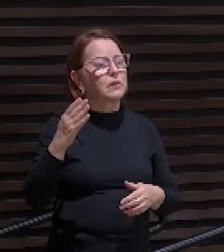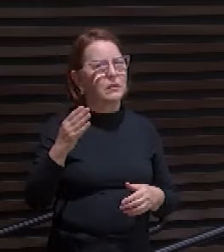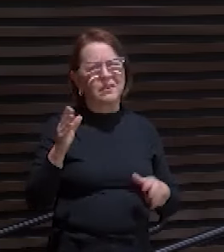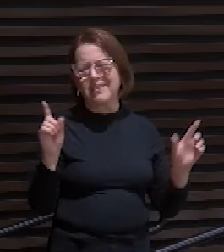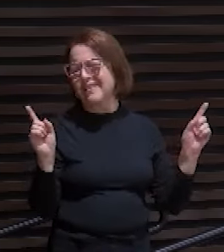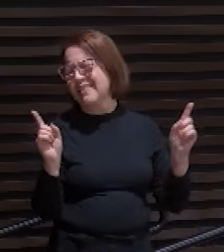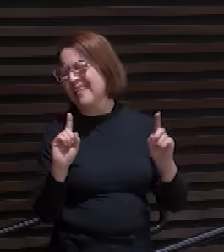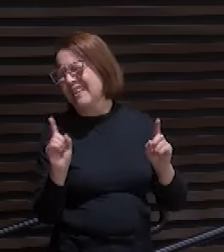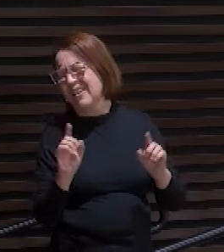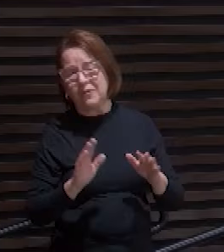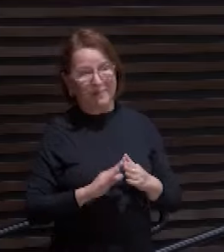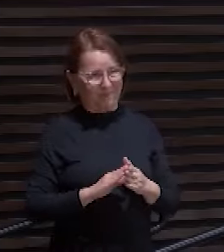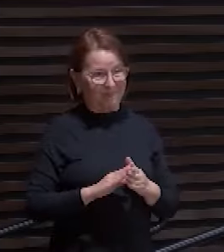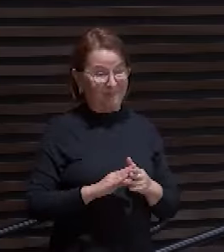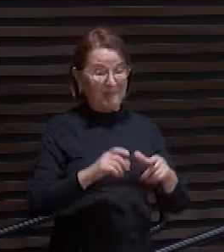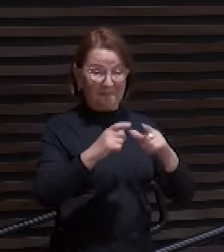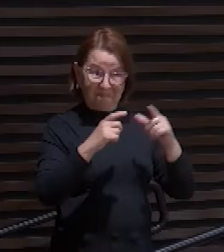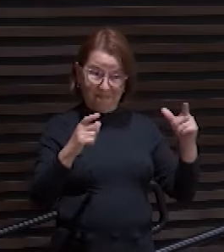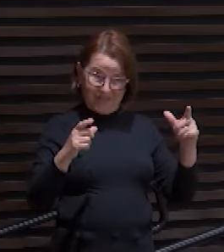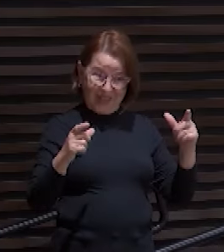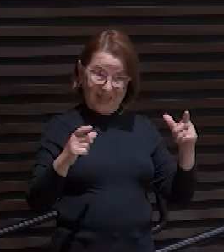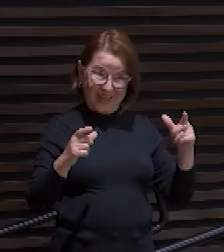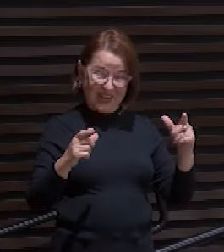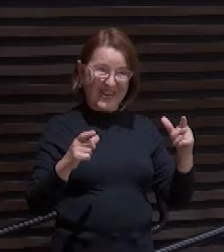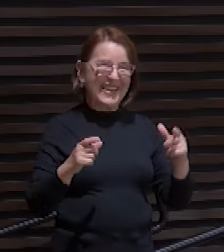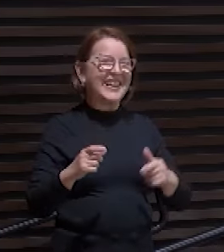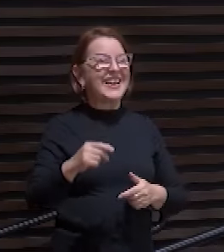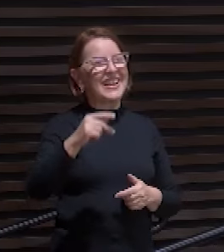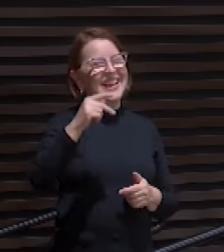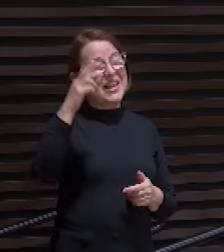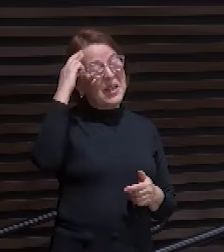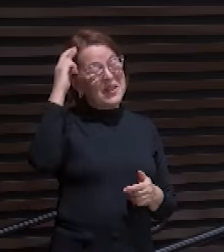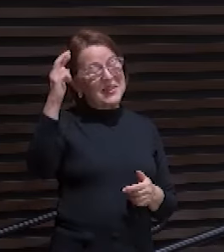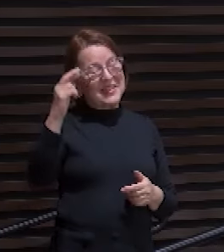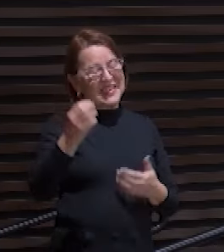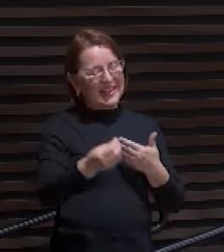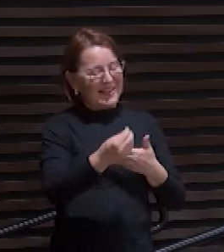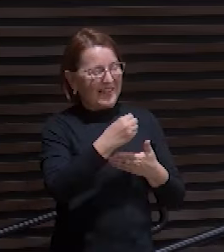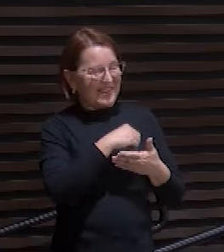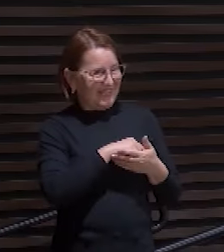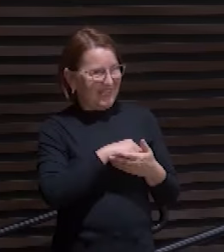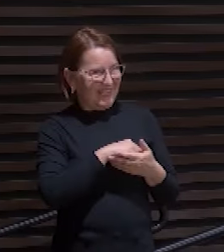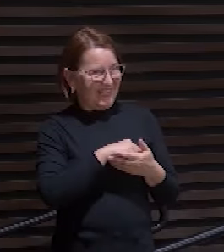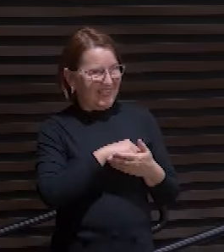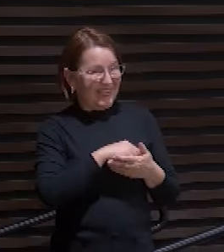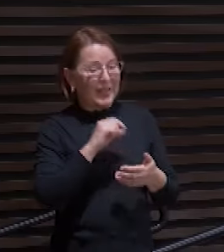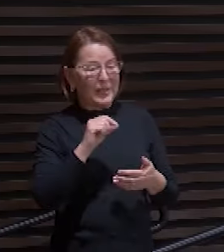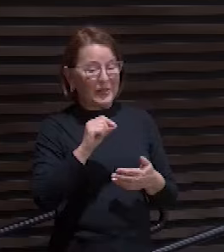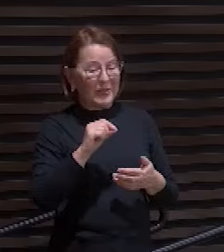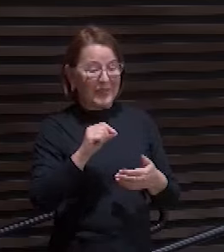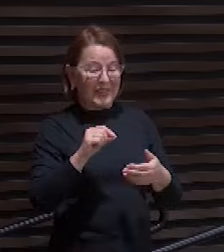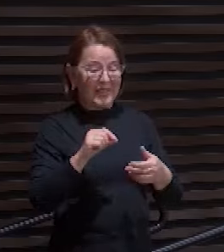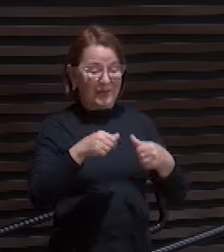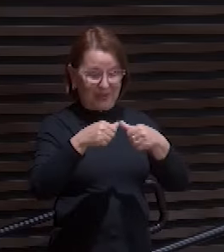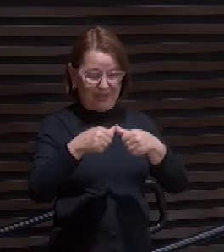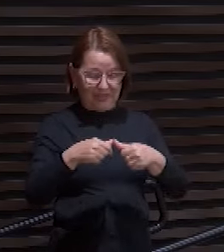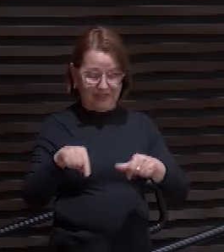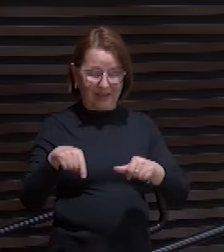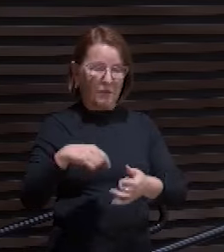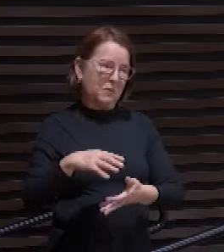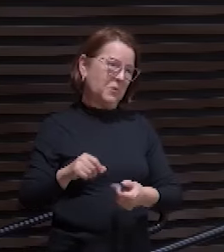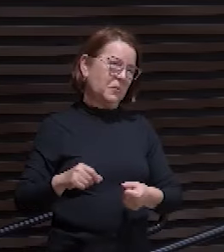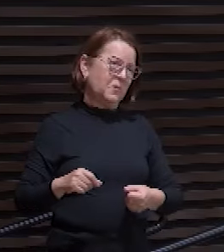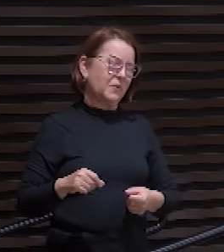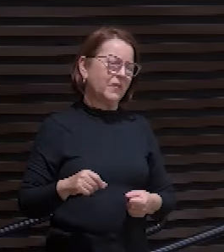Maior o que está em nós do que o que está no mundo. Eu não estou dizendo que todo cristão, no mundo nós vamos ter tribulação, no mundo não